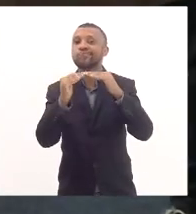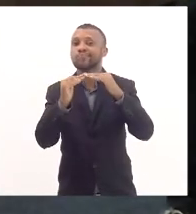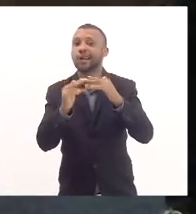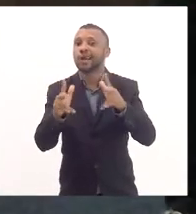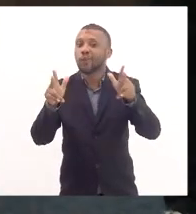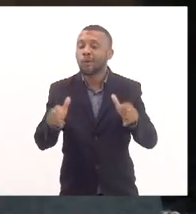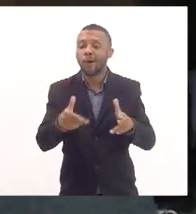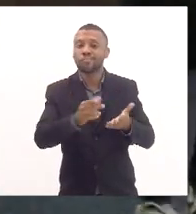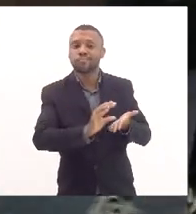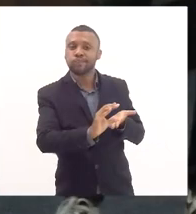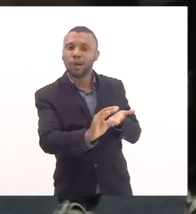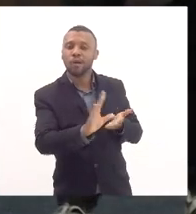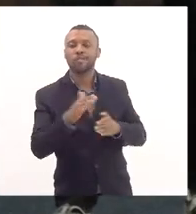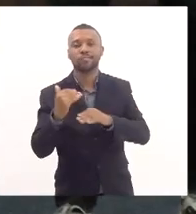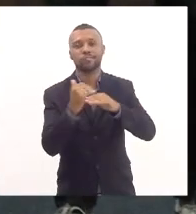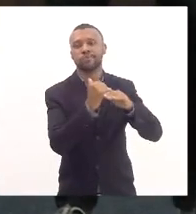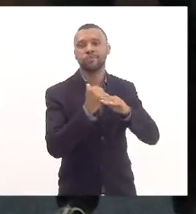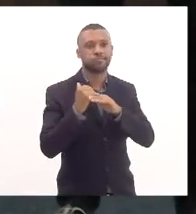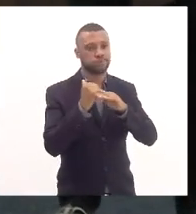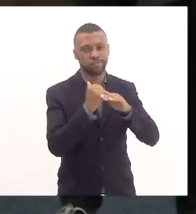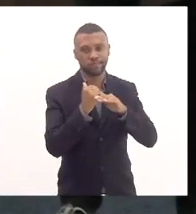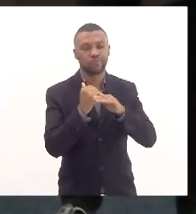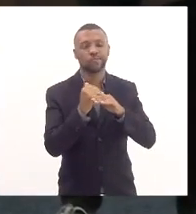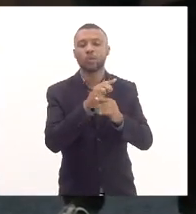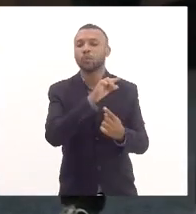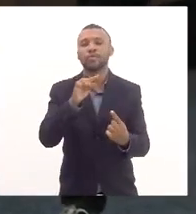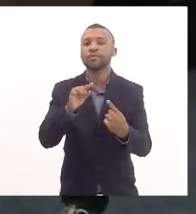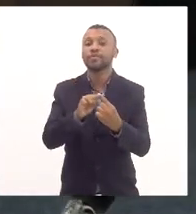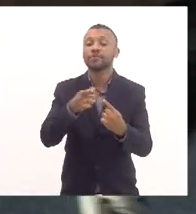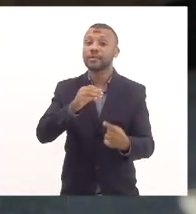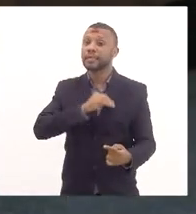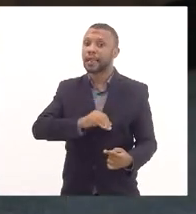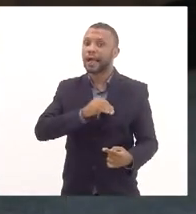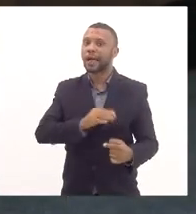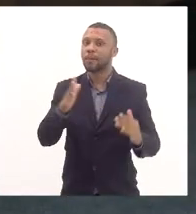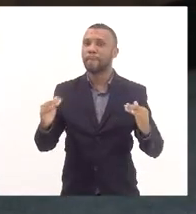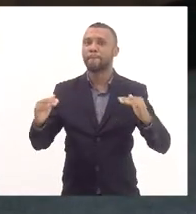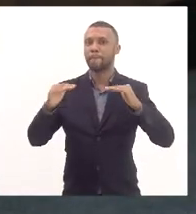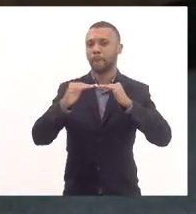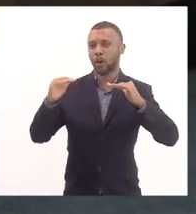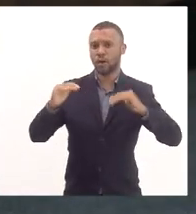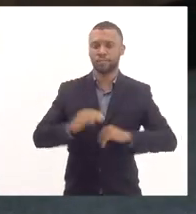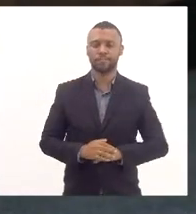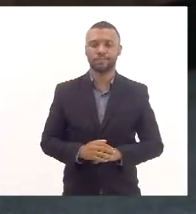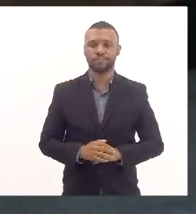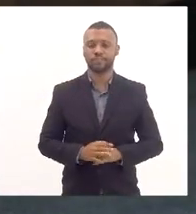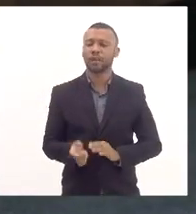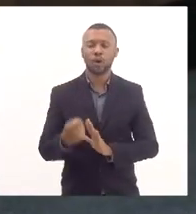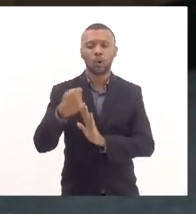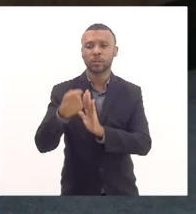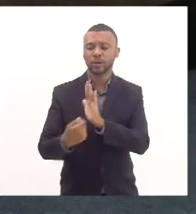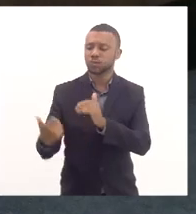prestado na mesma instituição para fingir equiparação salarial e o substitutivo